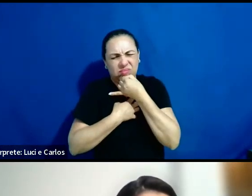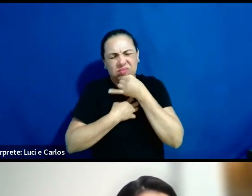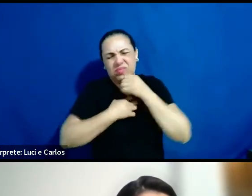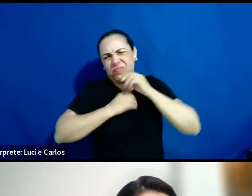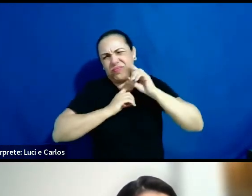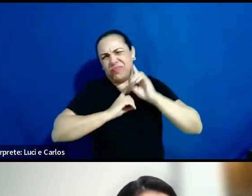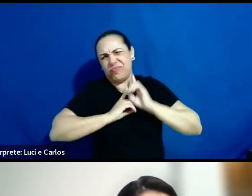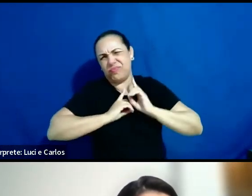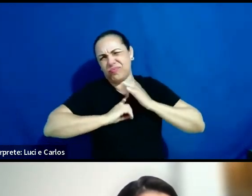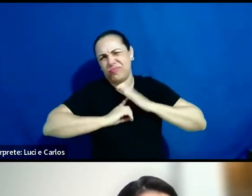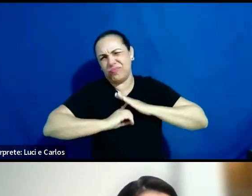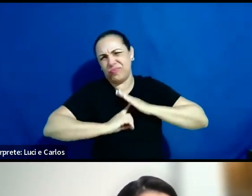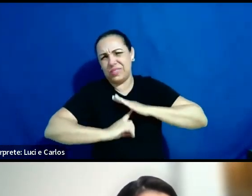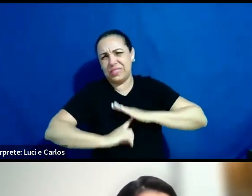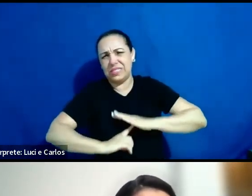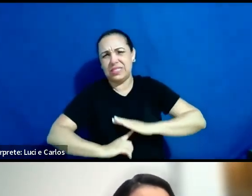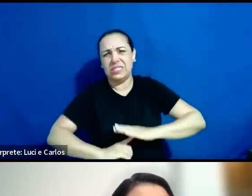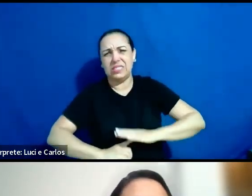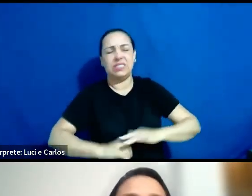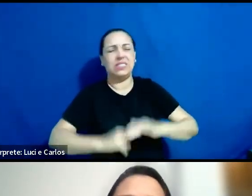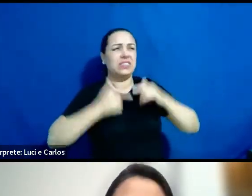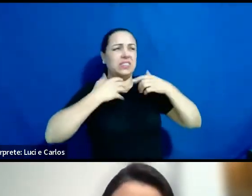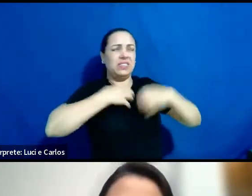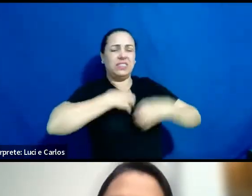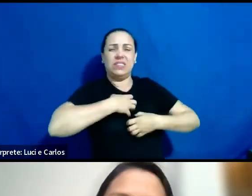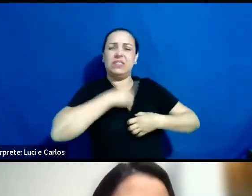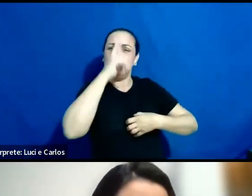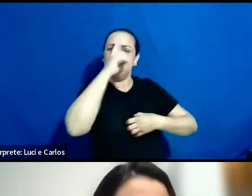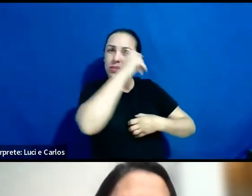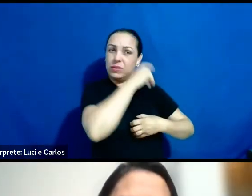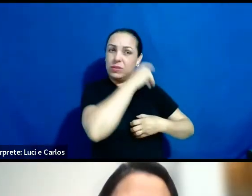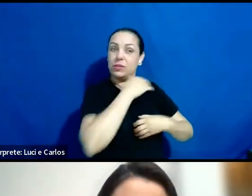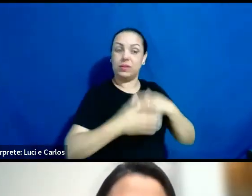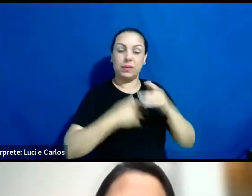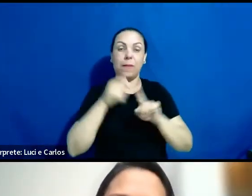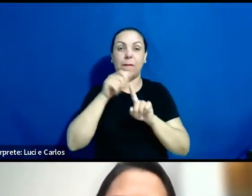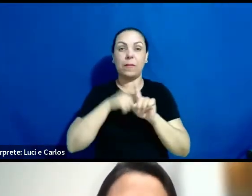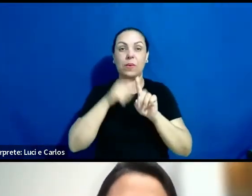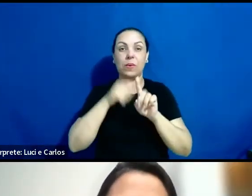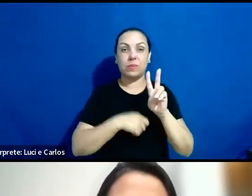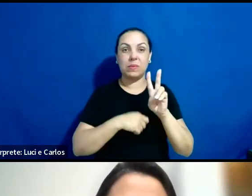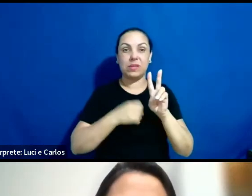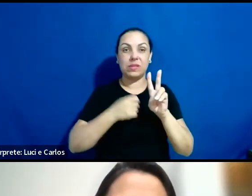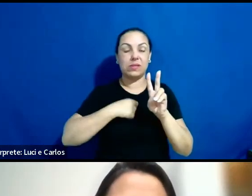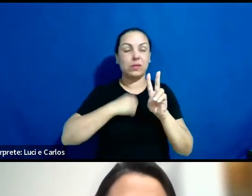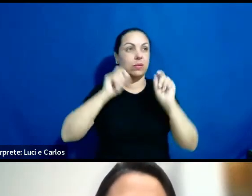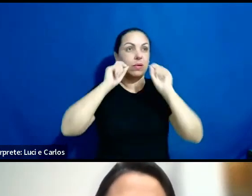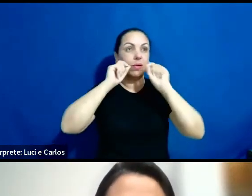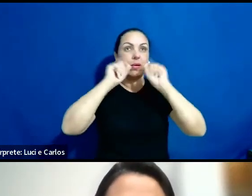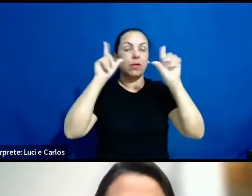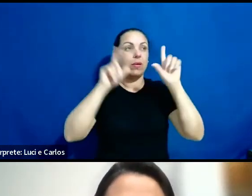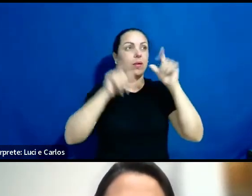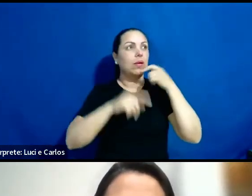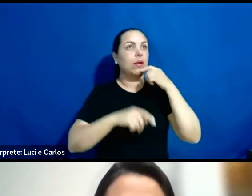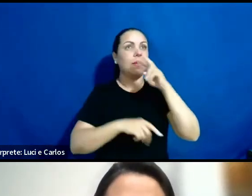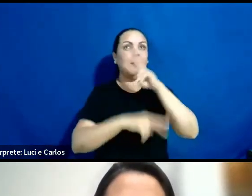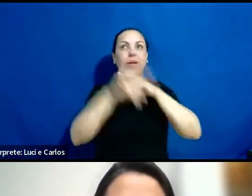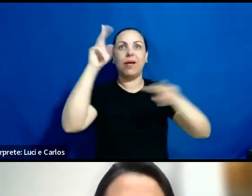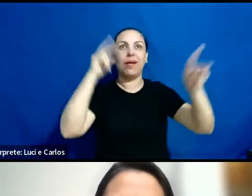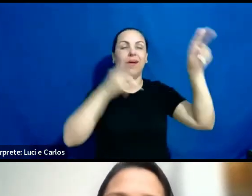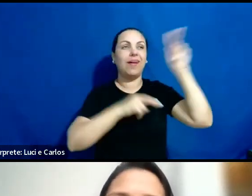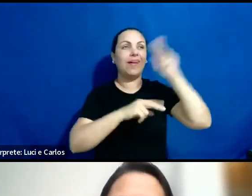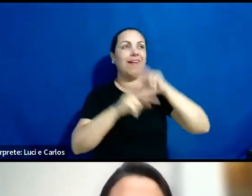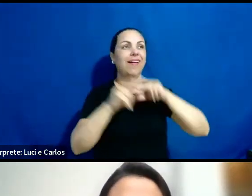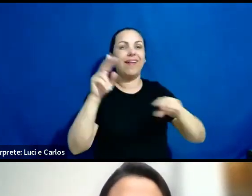nada colorido, nada tinha graça. E em 2 meses eu acordei vendo tudo isso, o mundo colorido, e vejo até hoje, graças